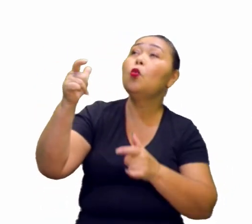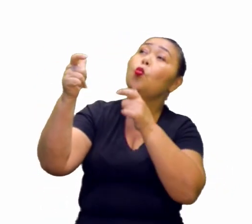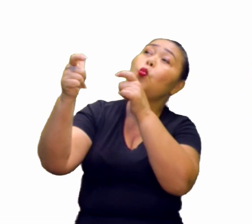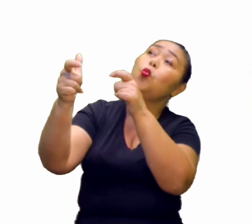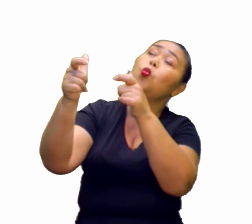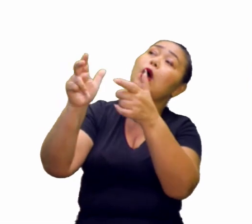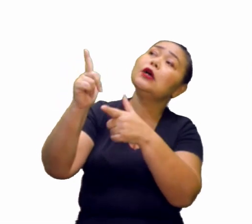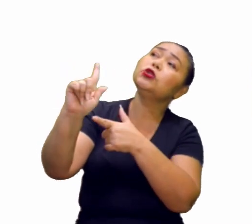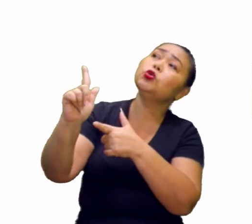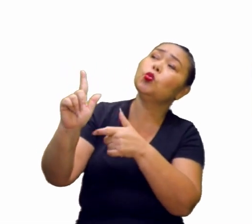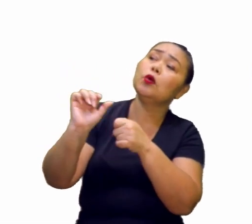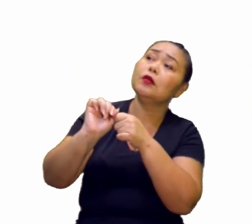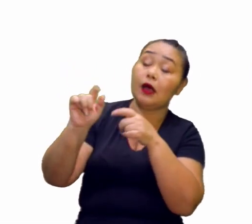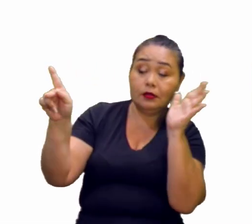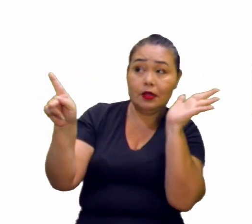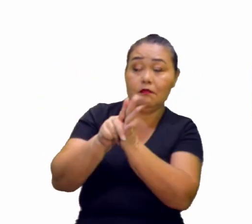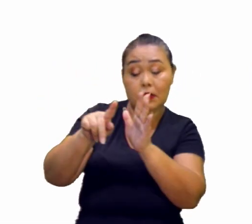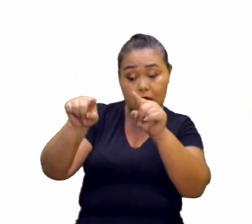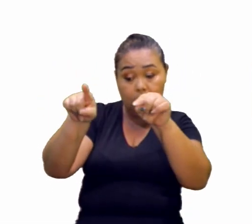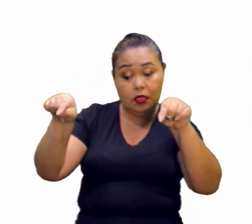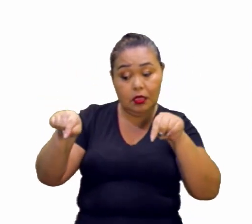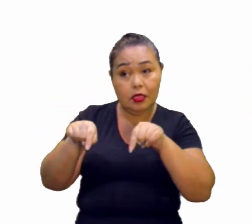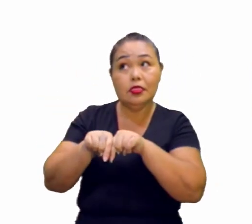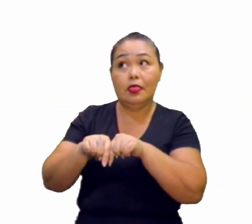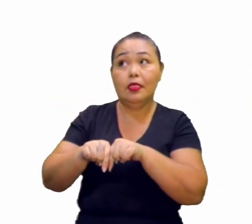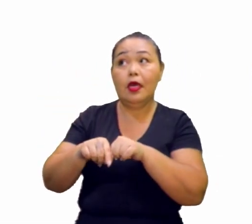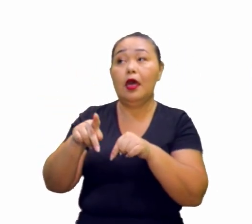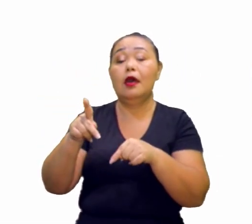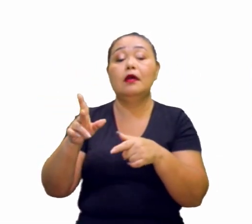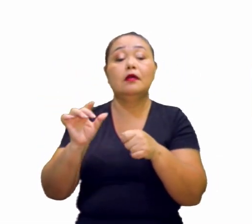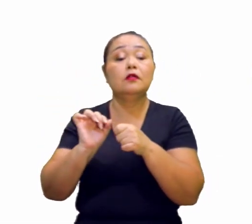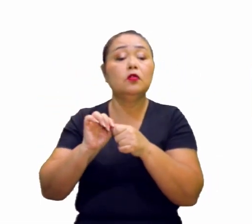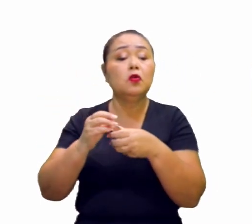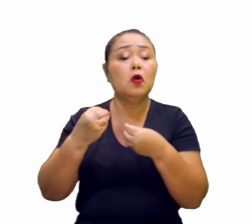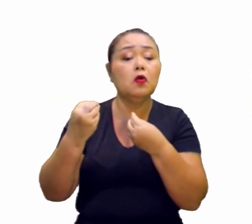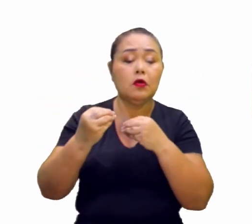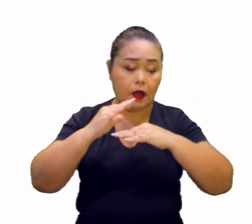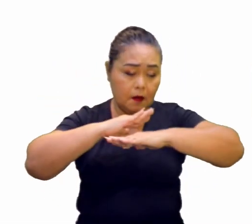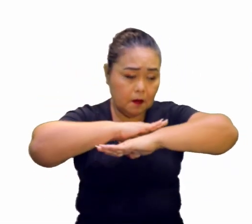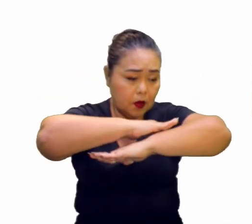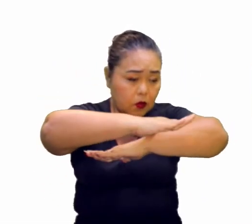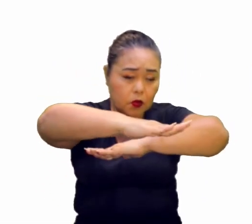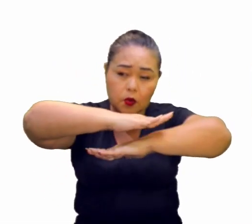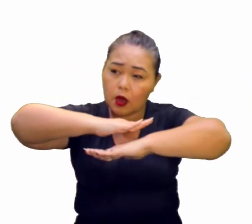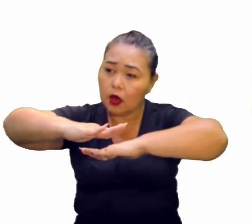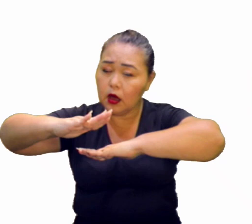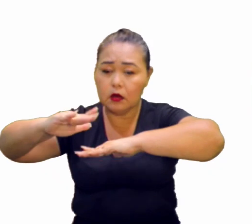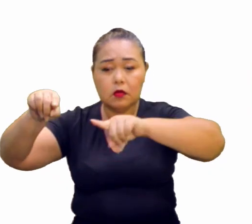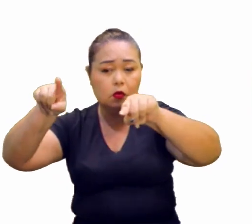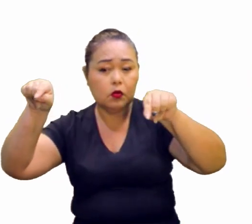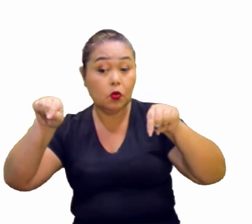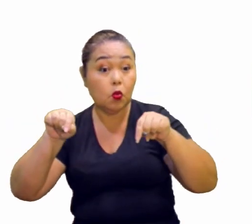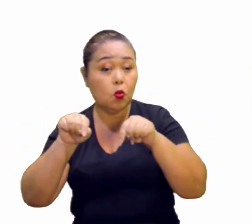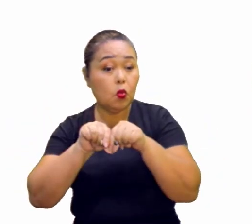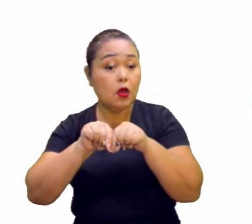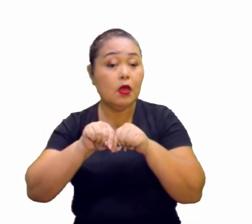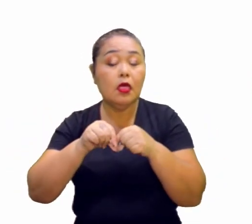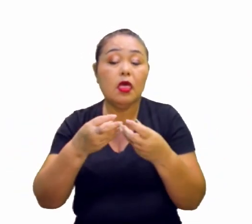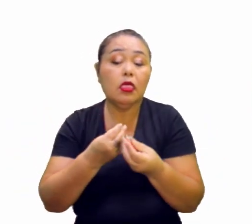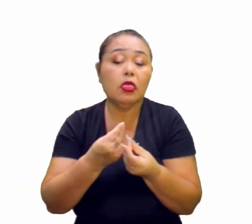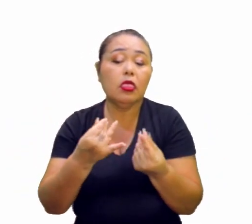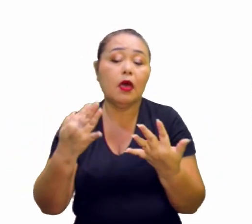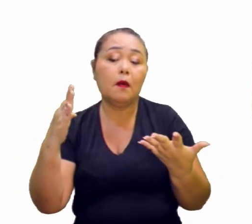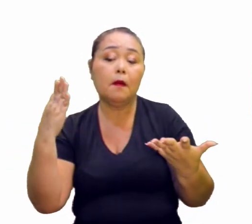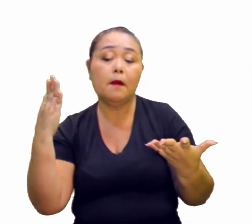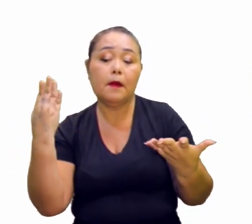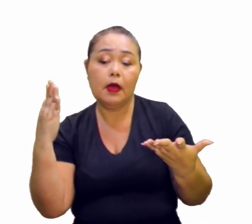geográfico, né, da minha propriedade, a situação dessa topografia dessa propriedade e a complexidade